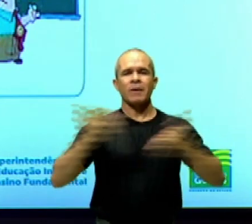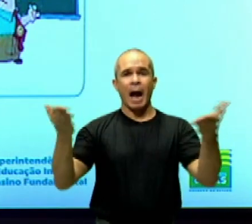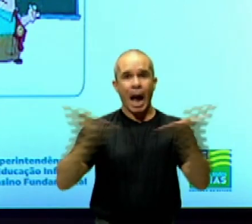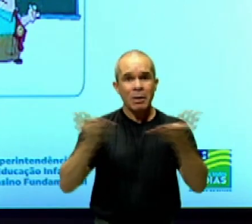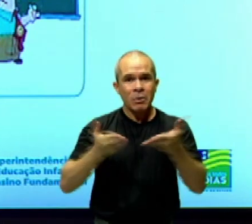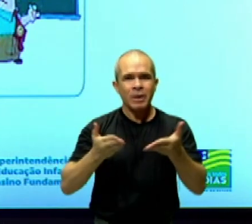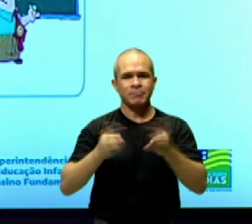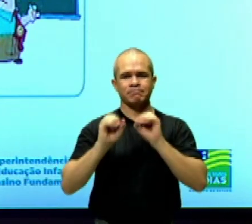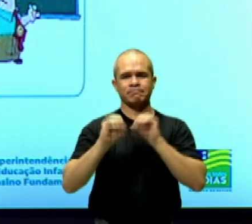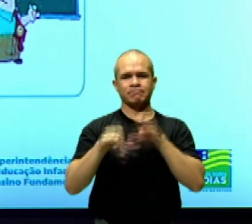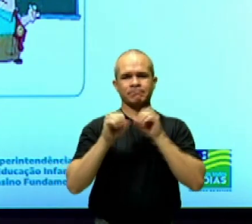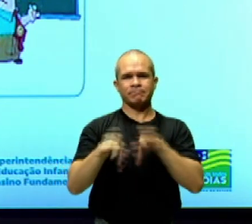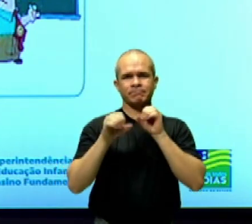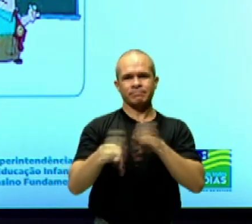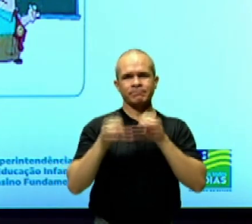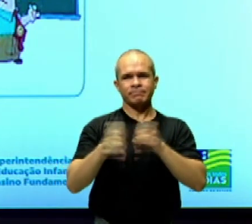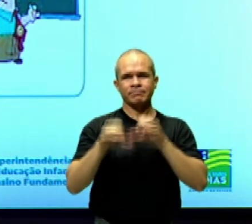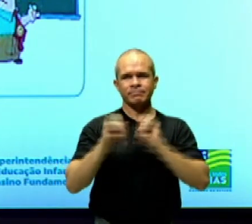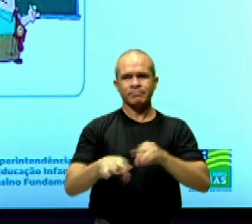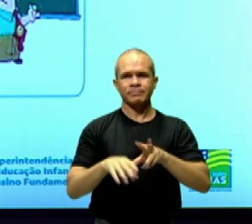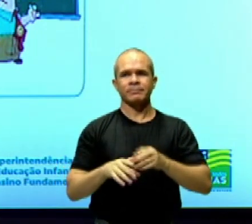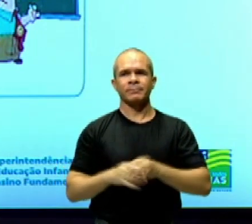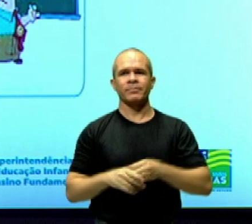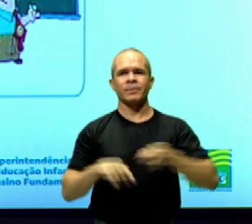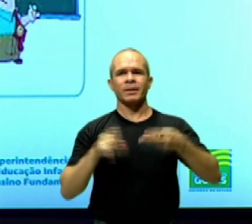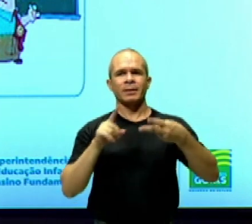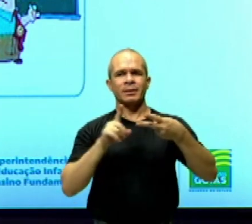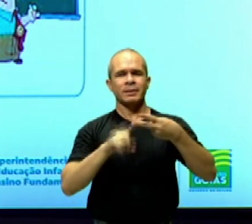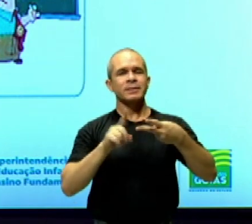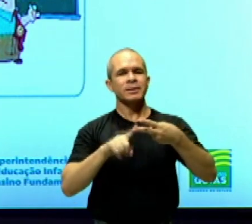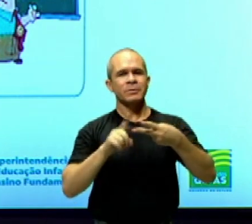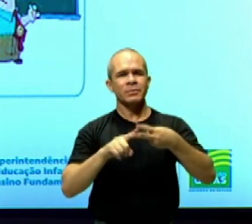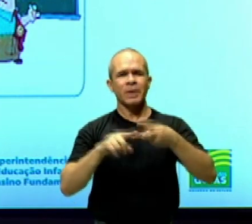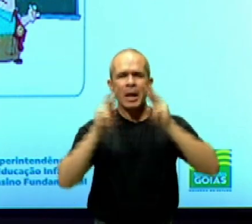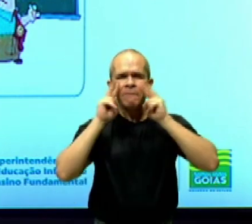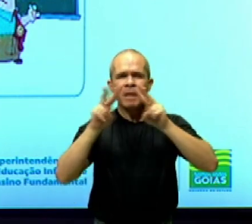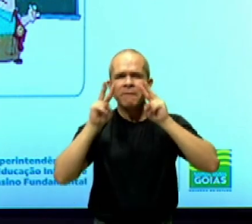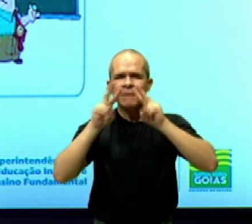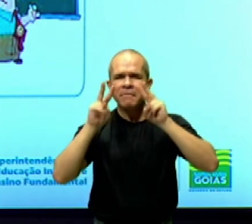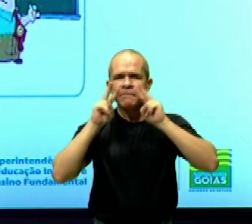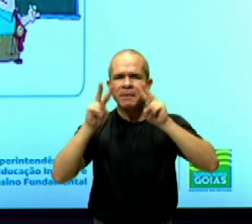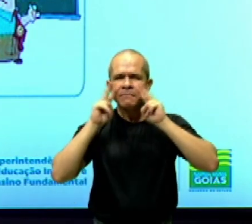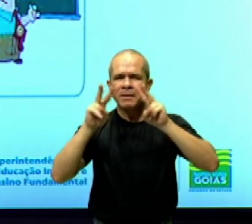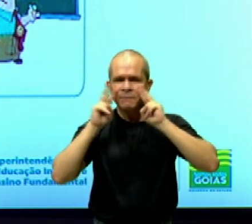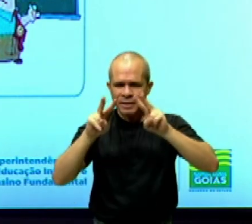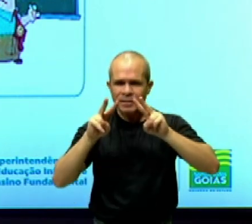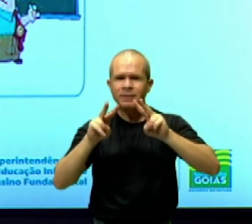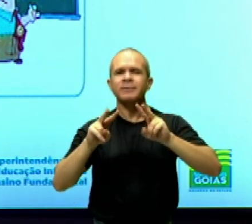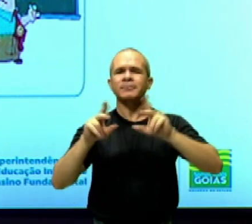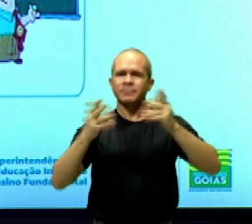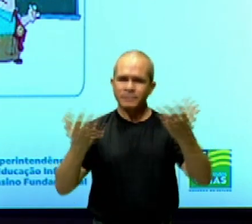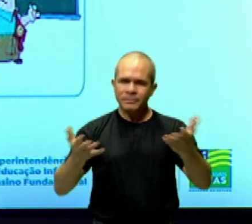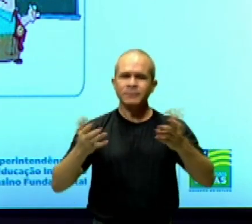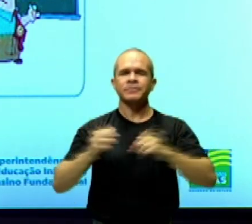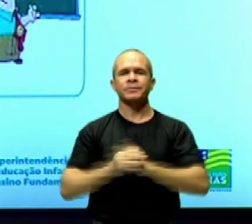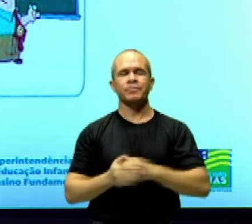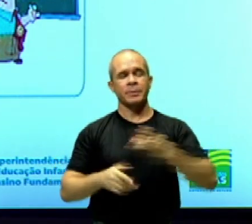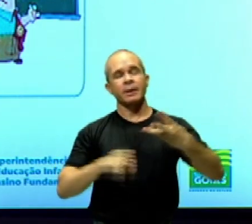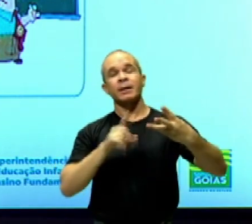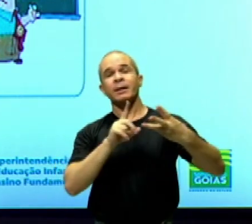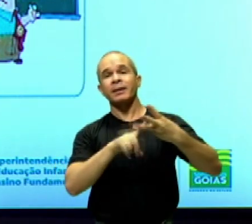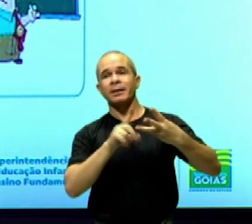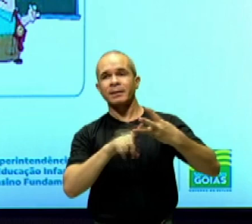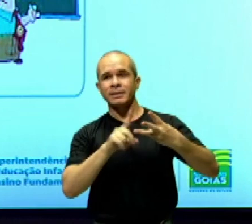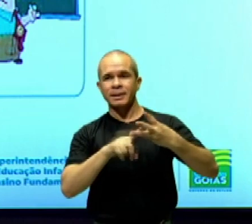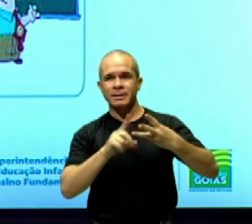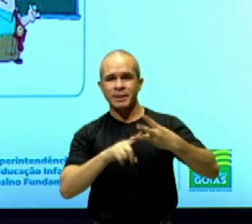isso. And you, what are you doing? You are watching a video. Você não está assistindo o vídeo?